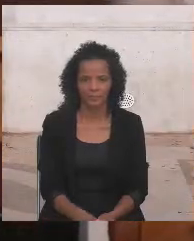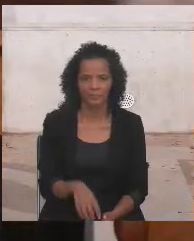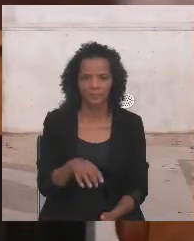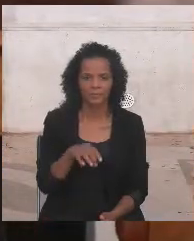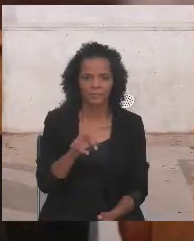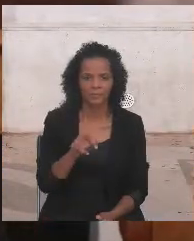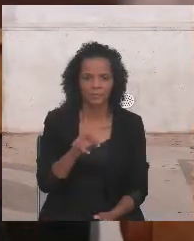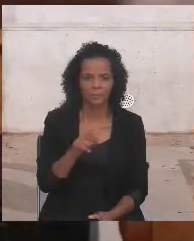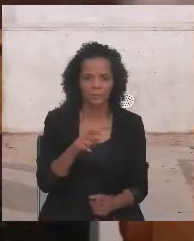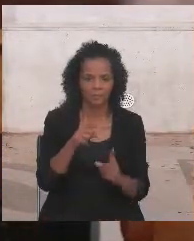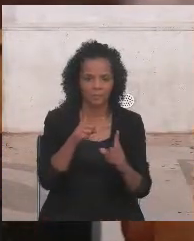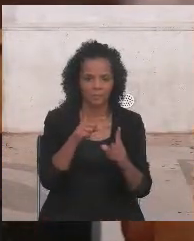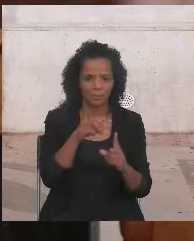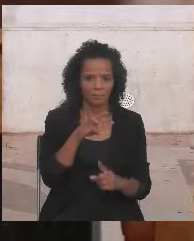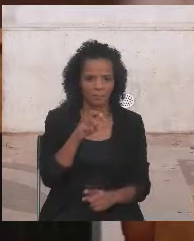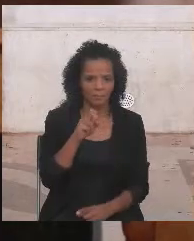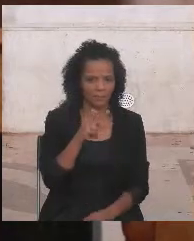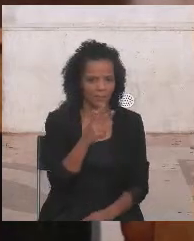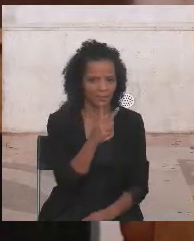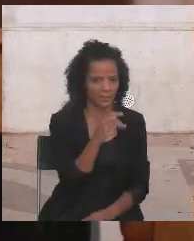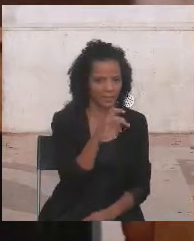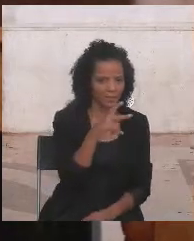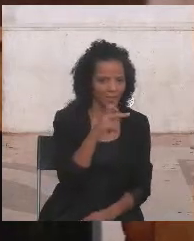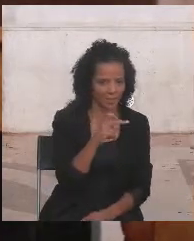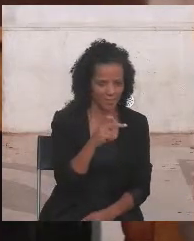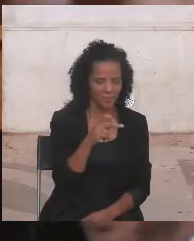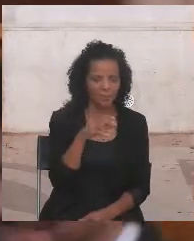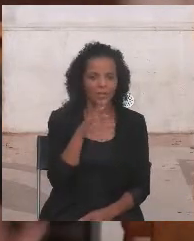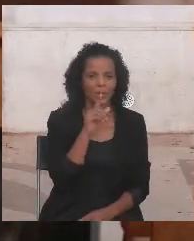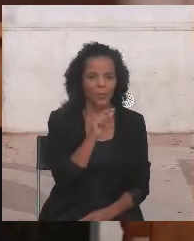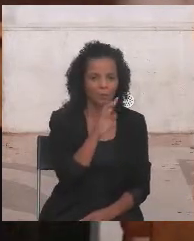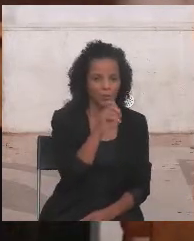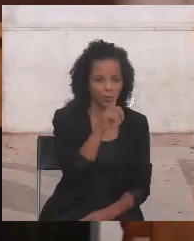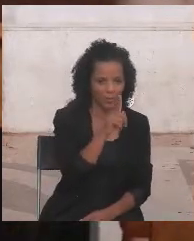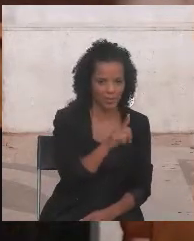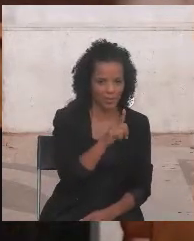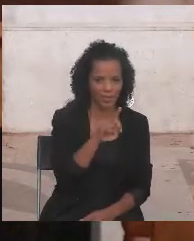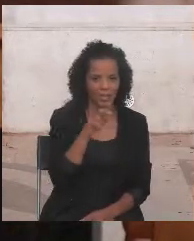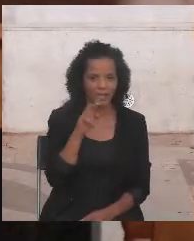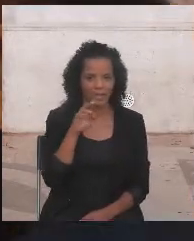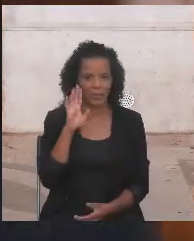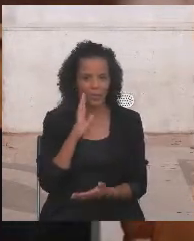Marvila, José António Nunes Videira.